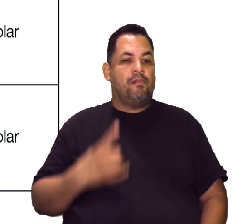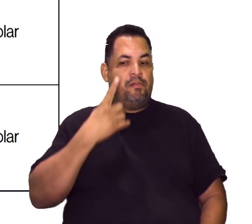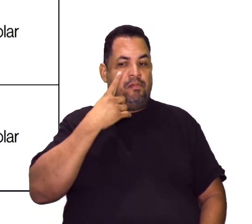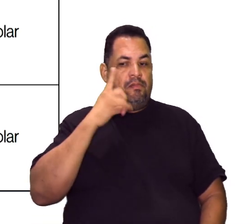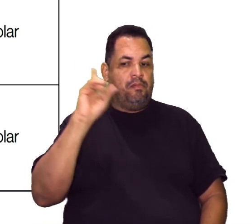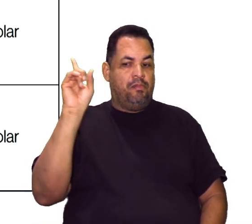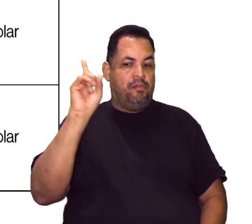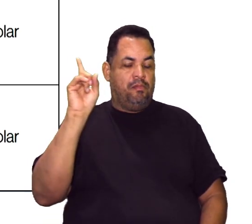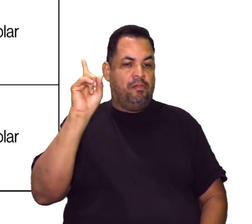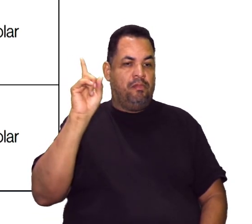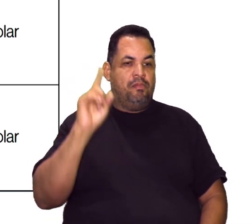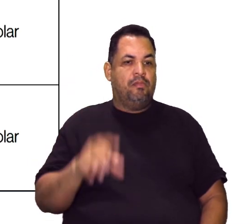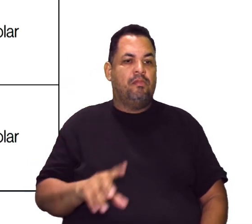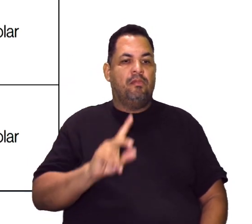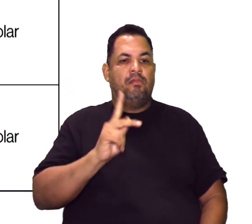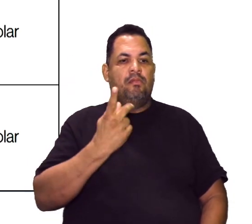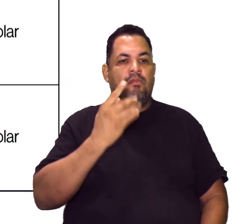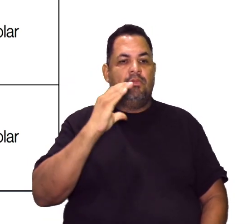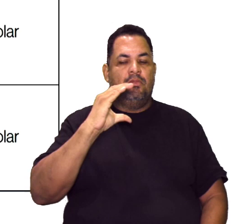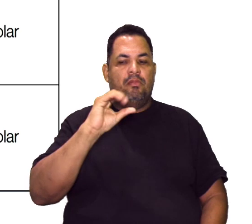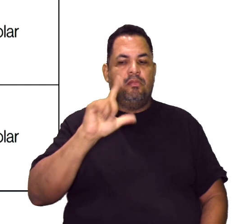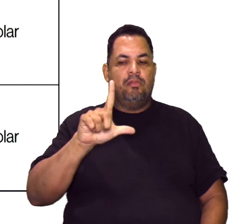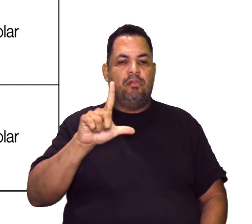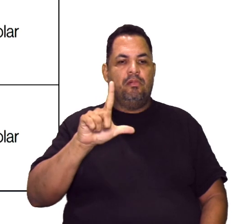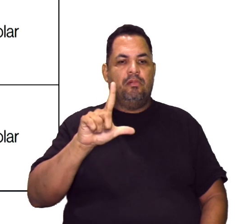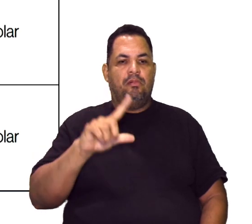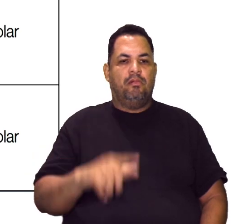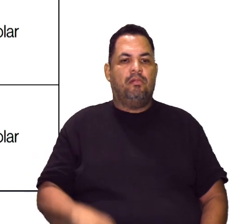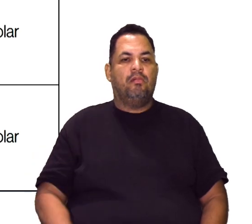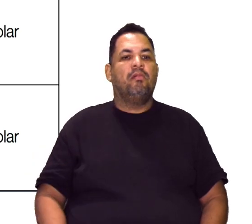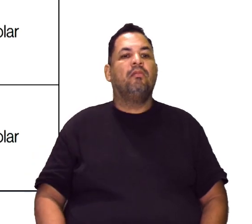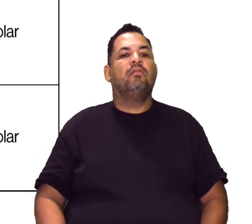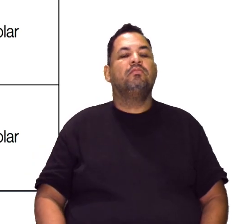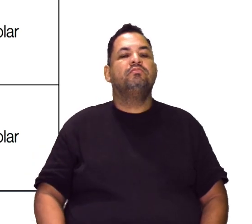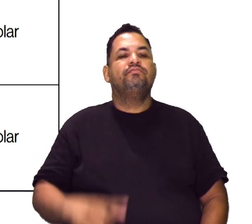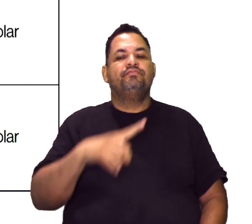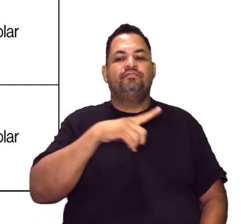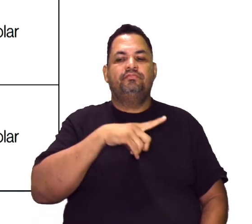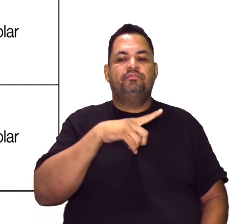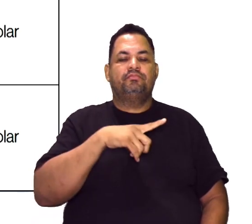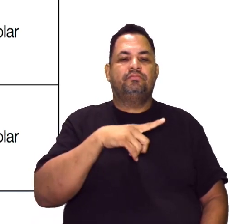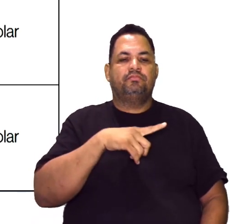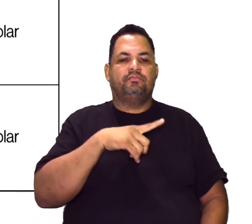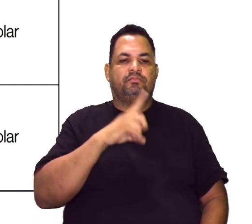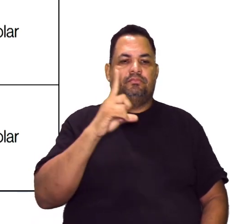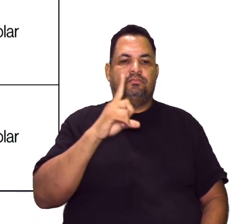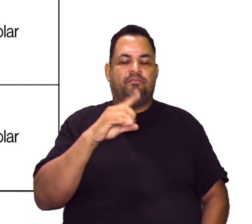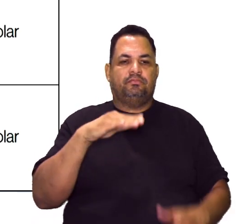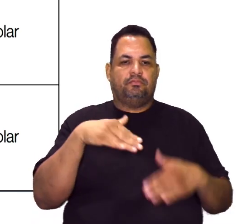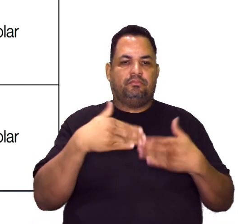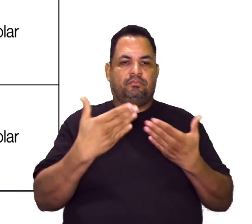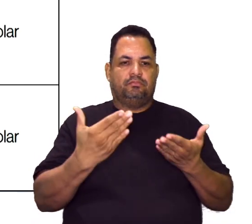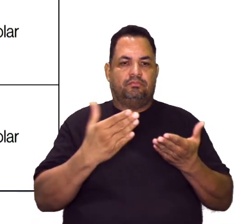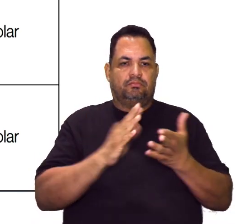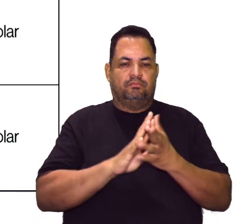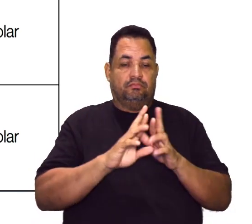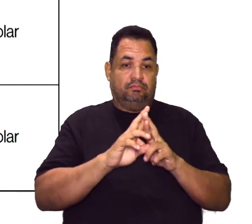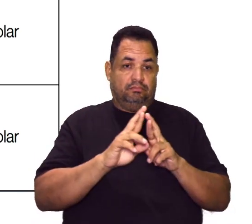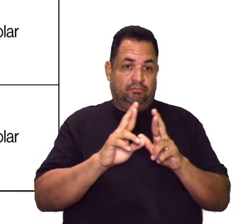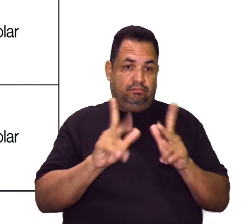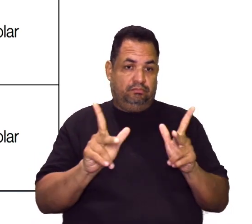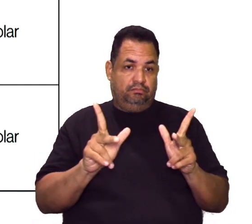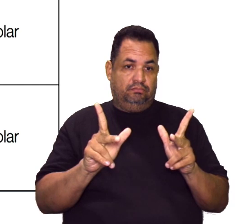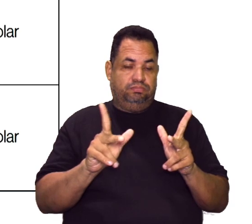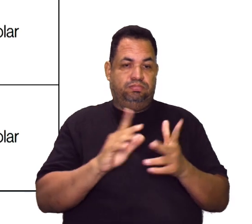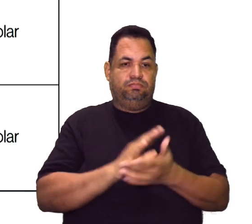Observando aqui, HCl. Então, olha aí, ó, nós temos aqui momento dipolar diferente.